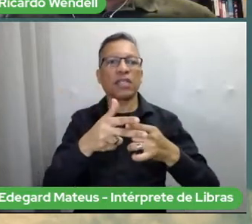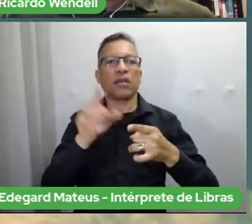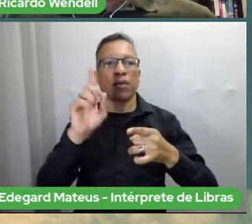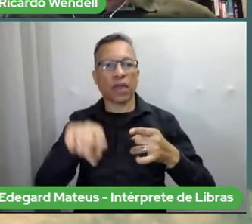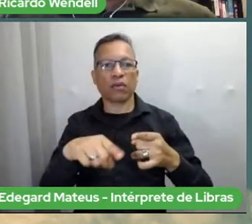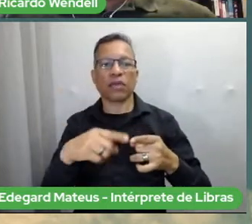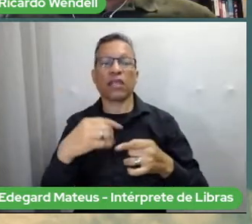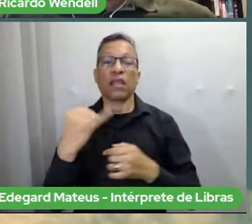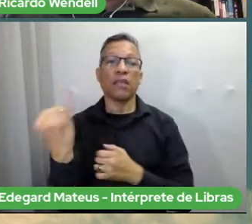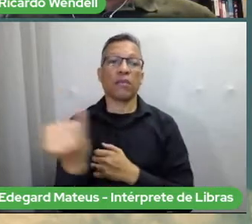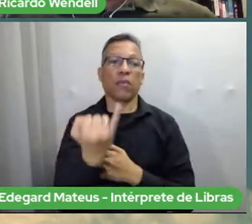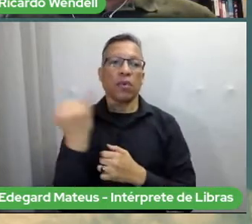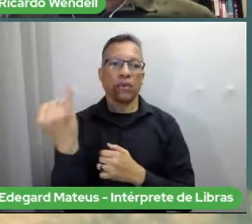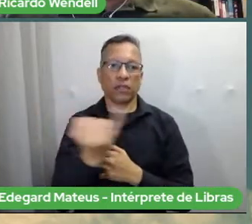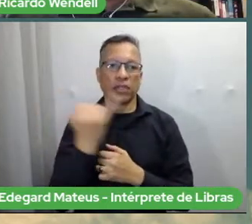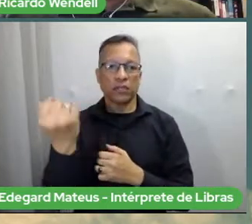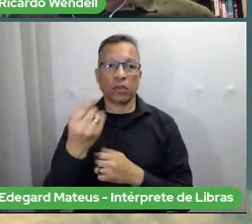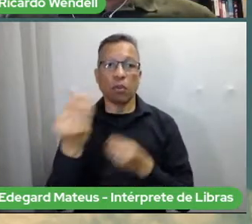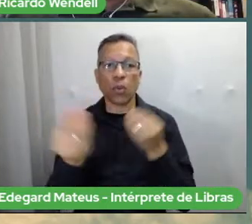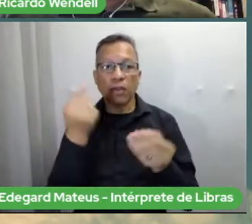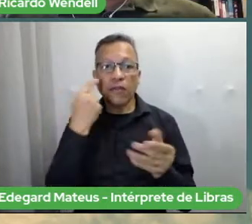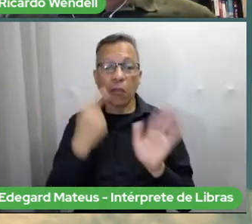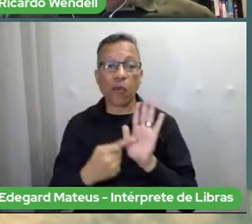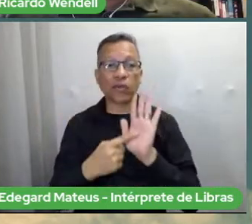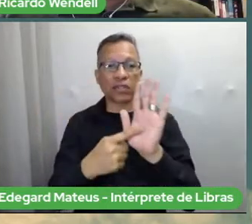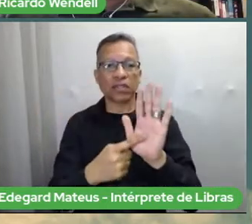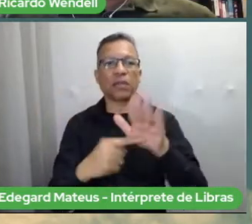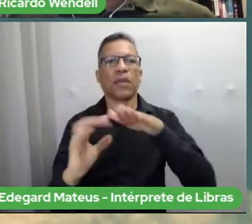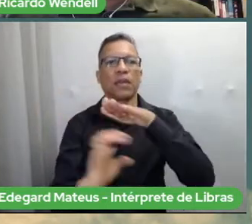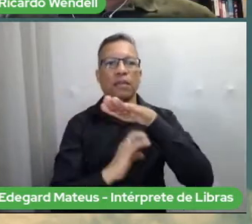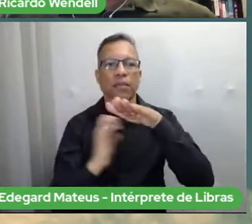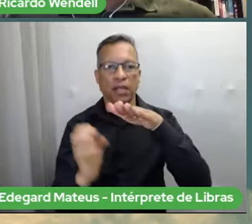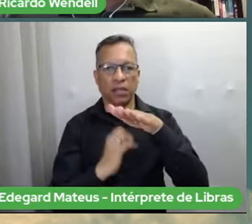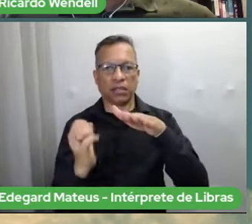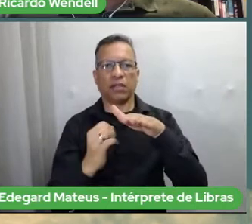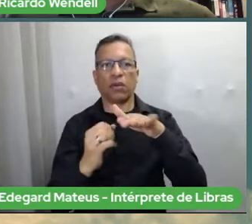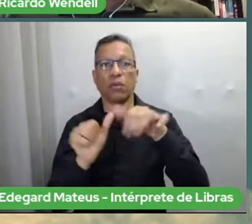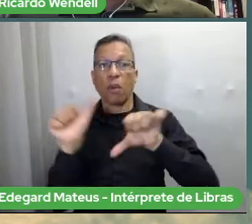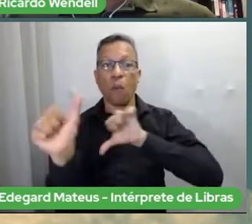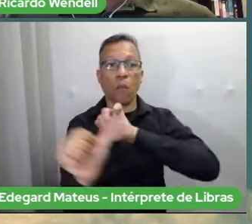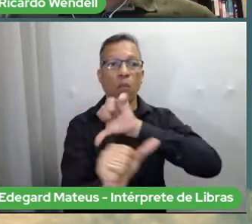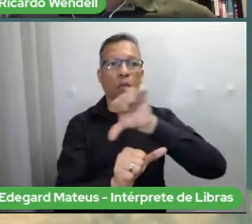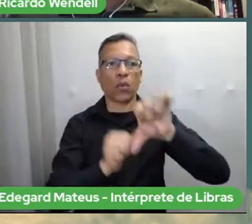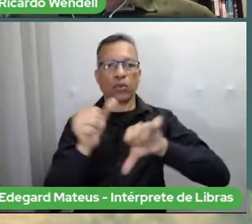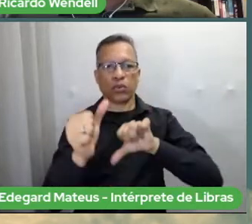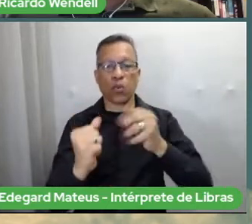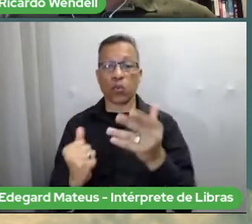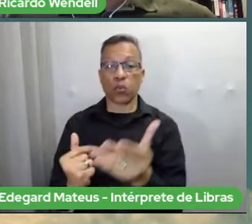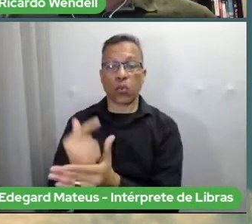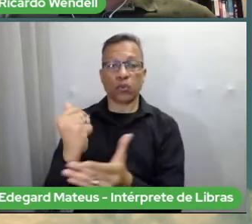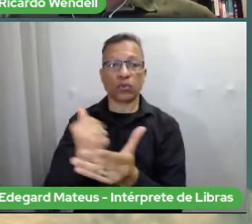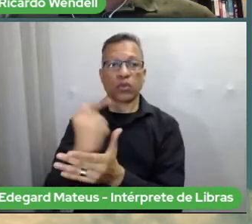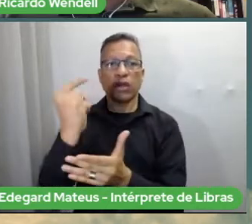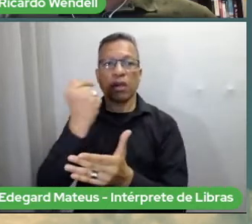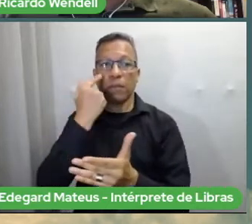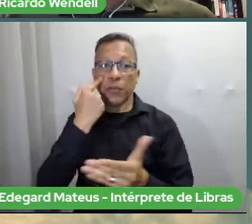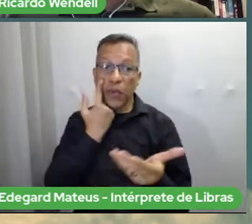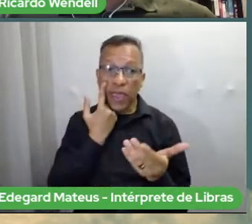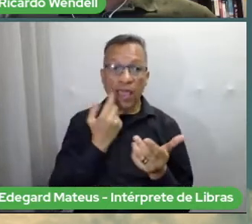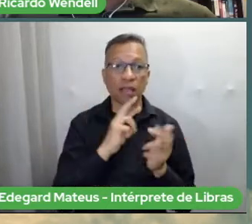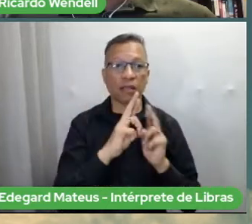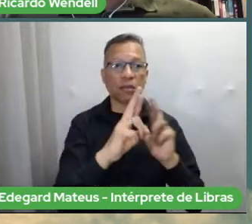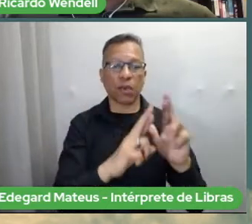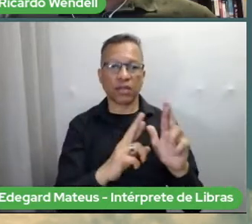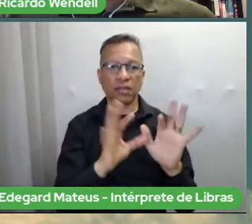Como que eu mostro isso para a companhia? Como que eu converto o consumo em resultados efetivos? Esses são